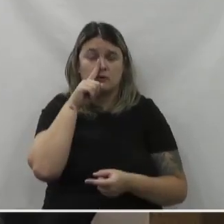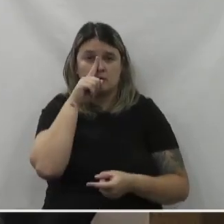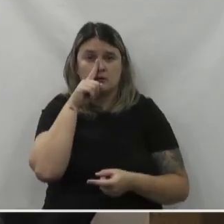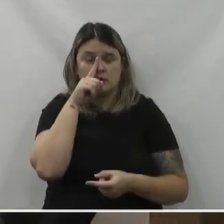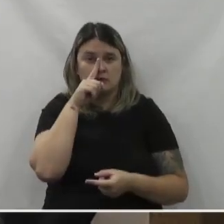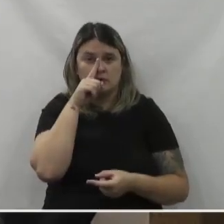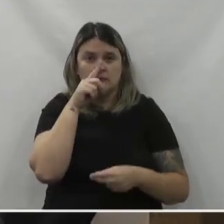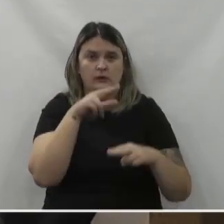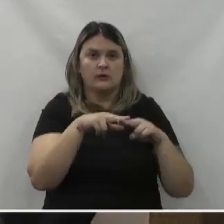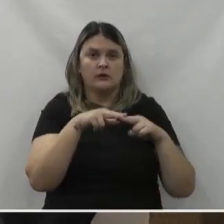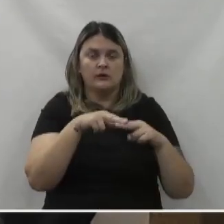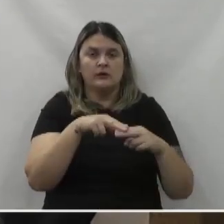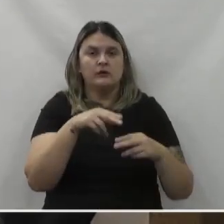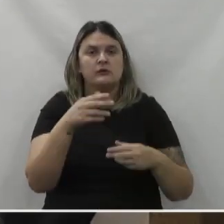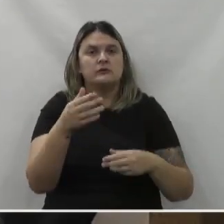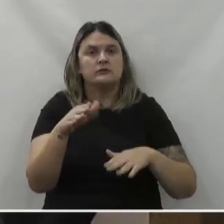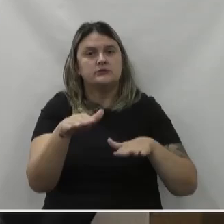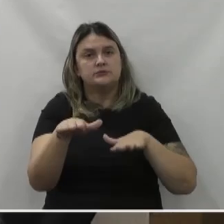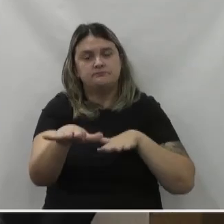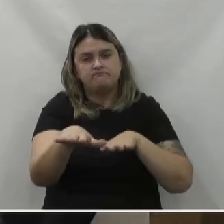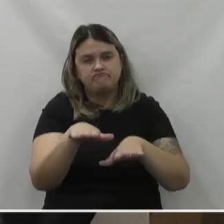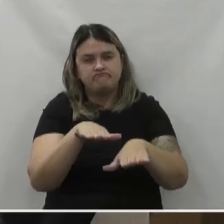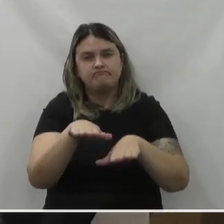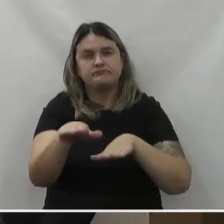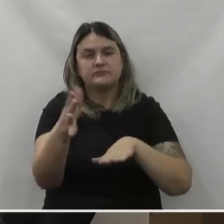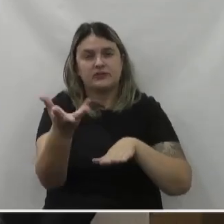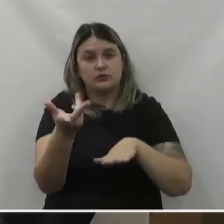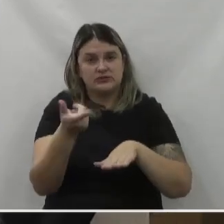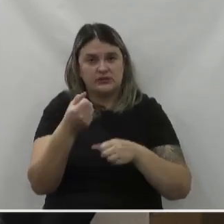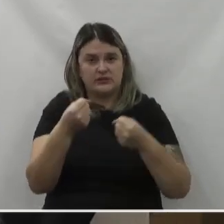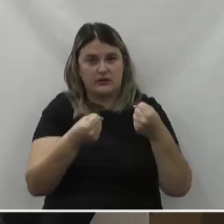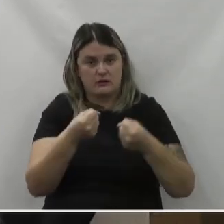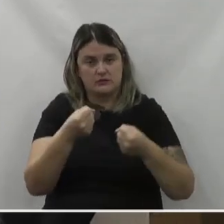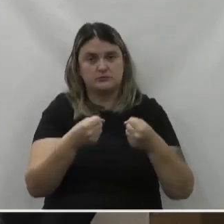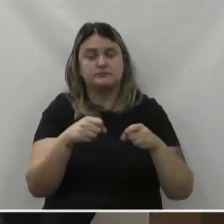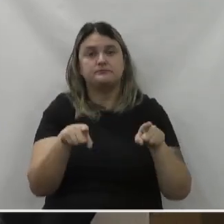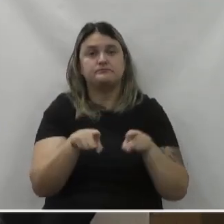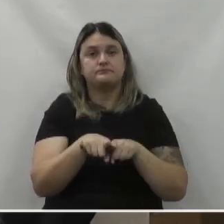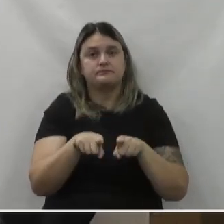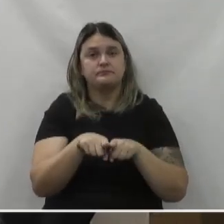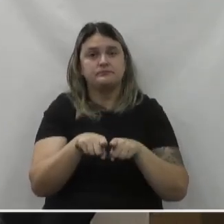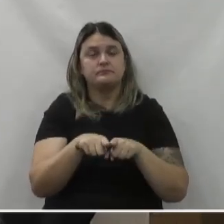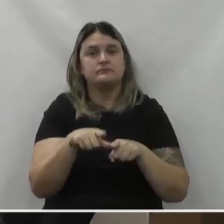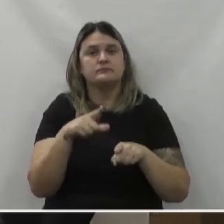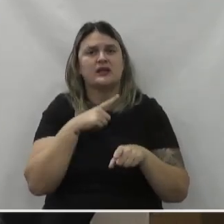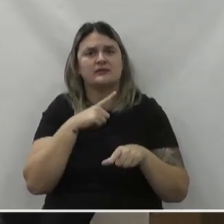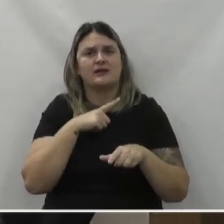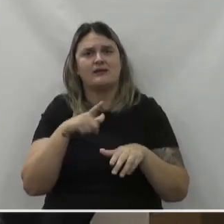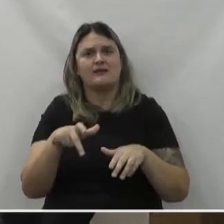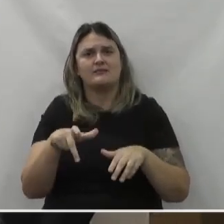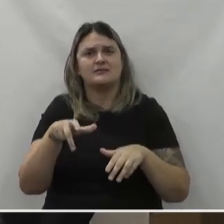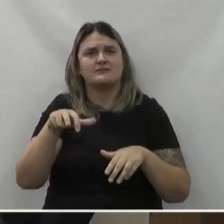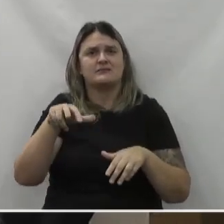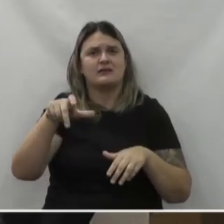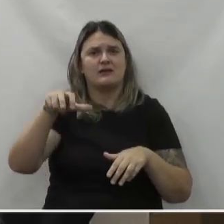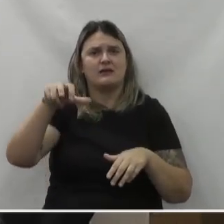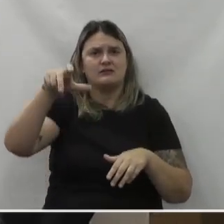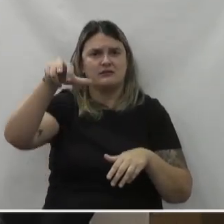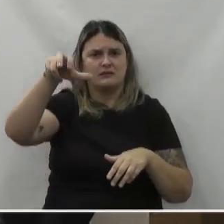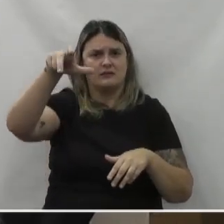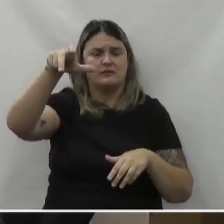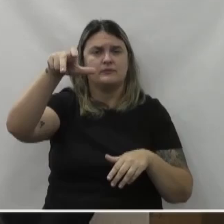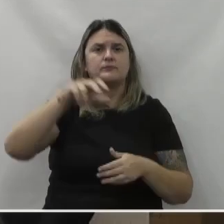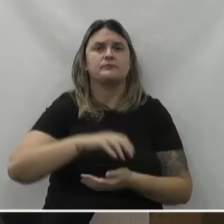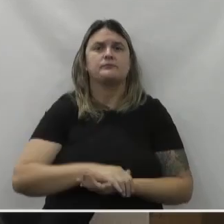em relação a essa situação. Outro ponto é a escada dessa mesma